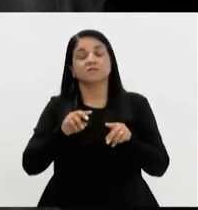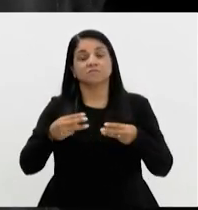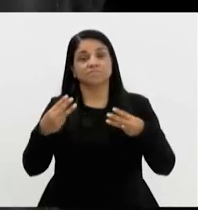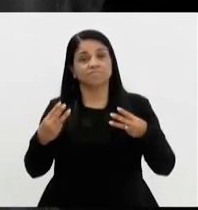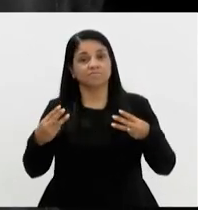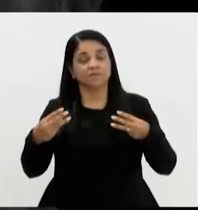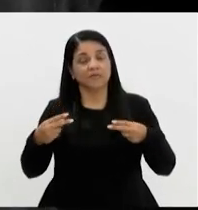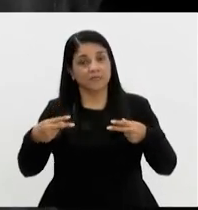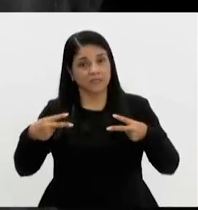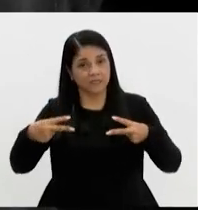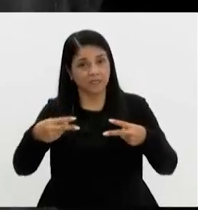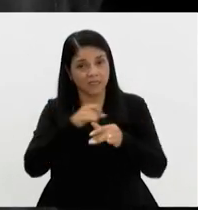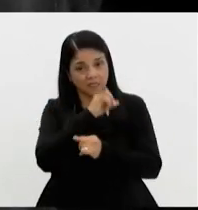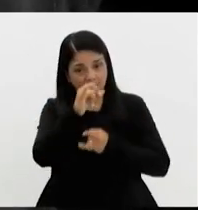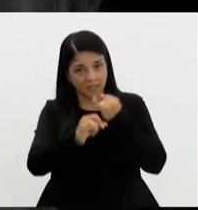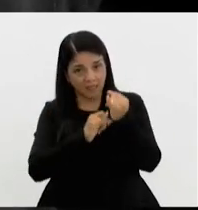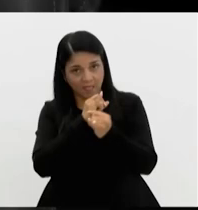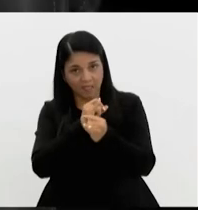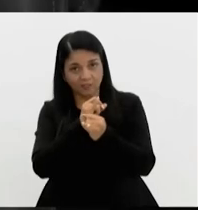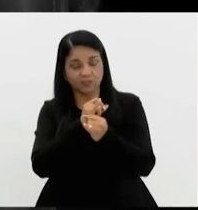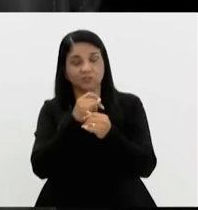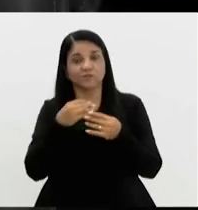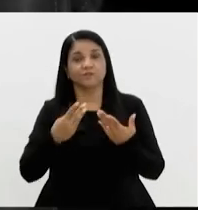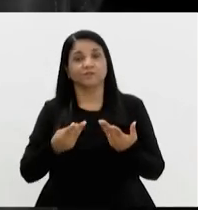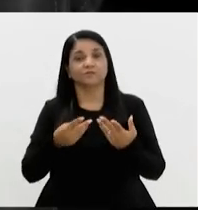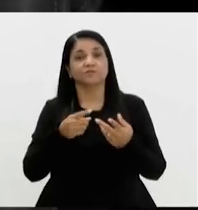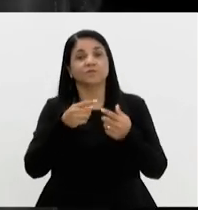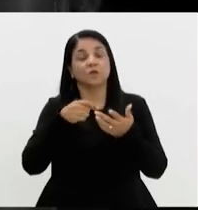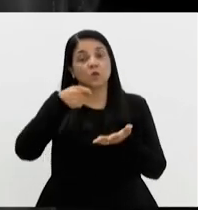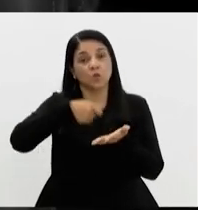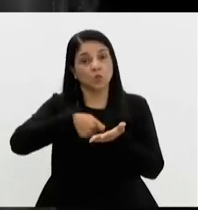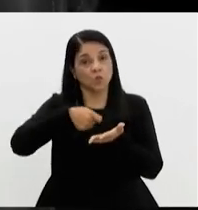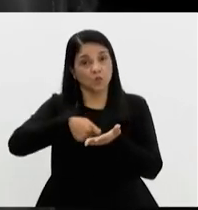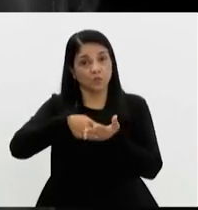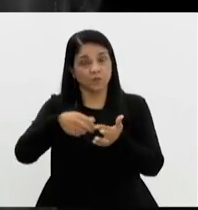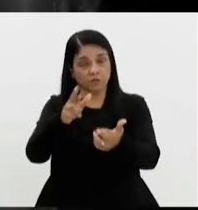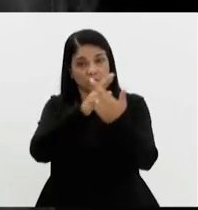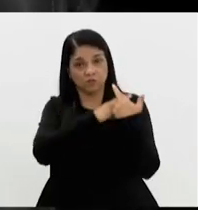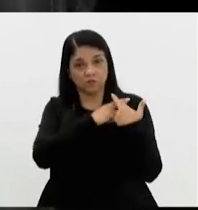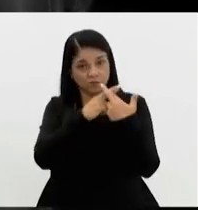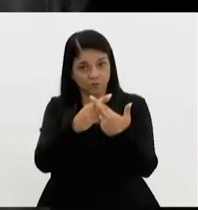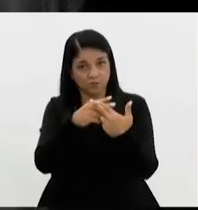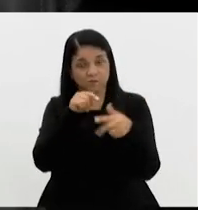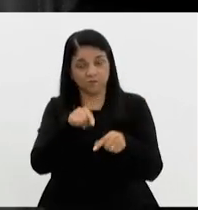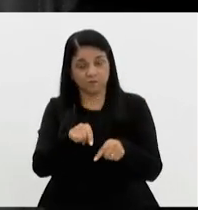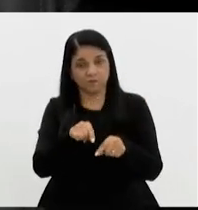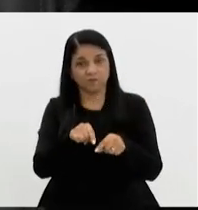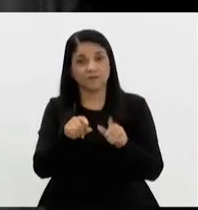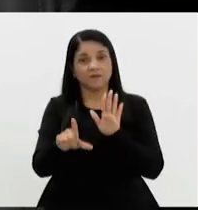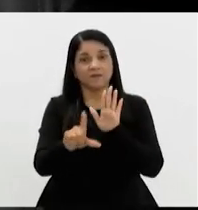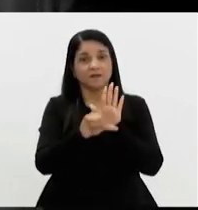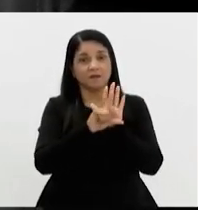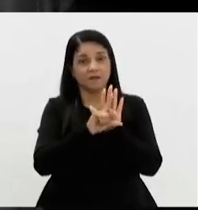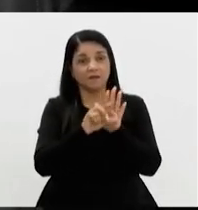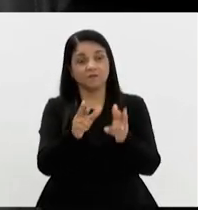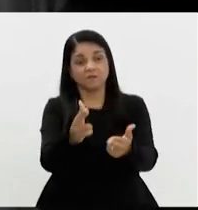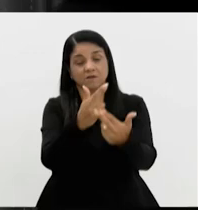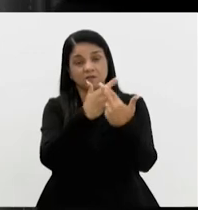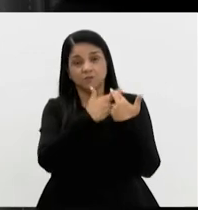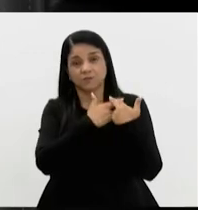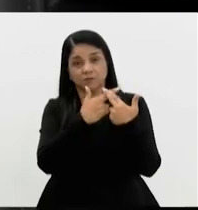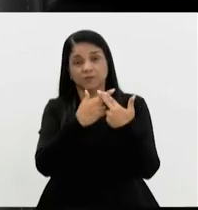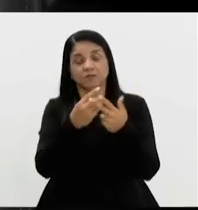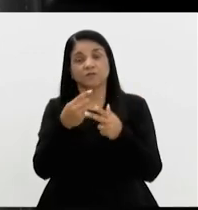da internet para estrito cumprimento pelos responsáveis do previsto por exemplo na lei de responsabilidade